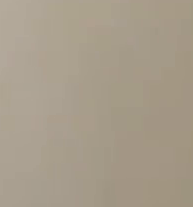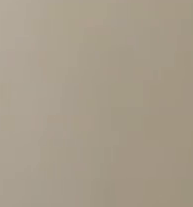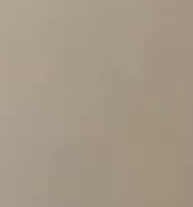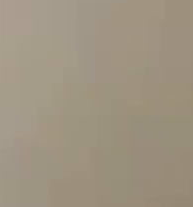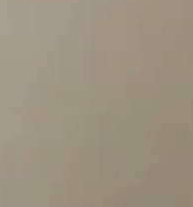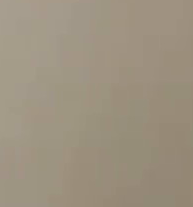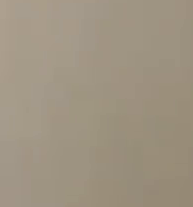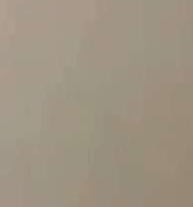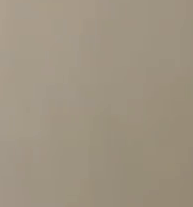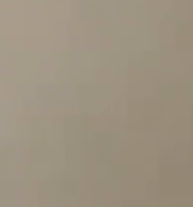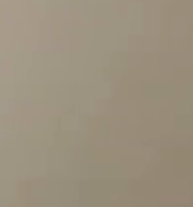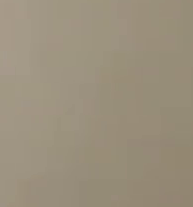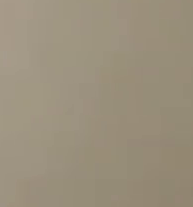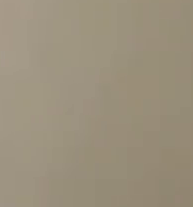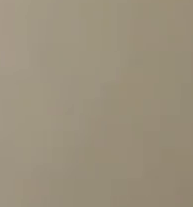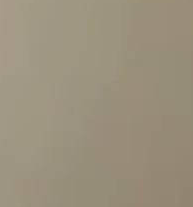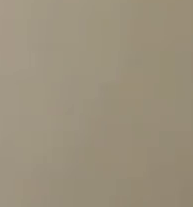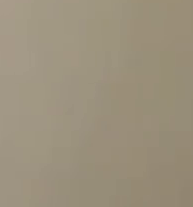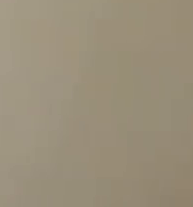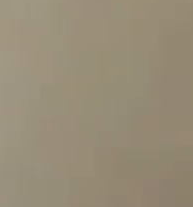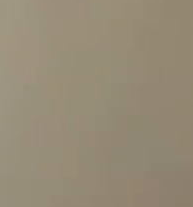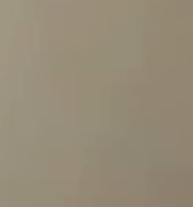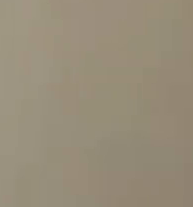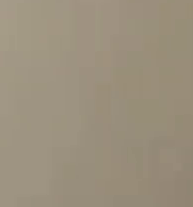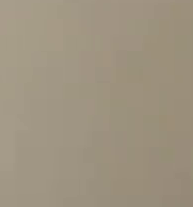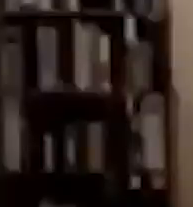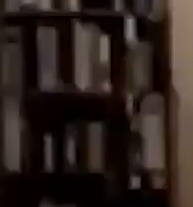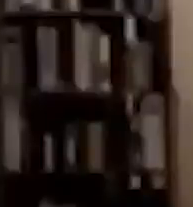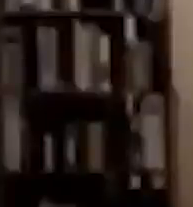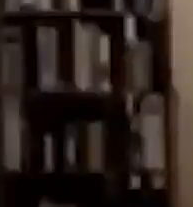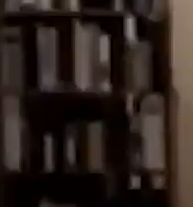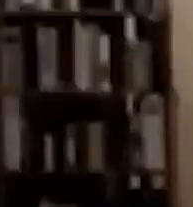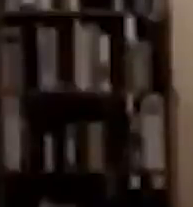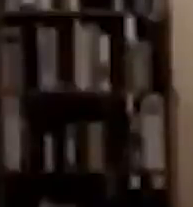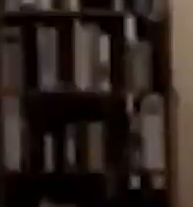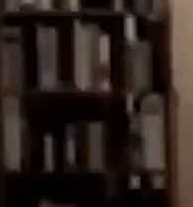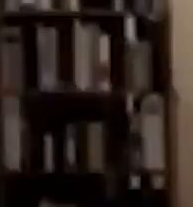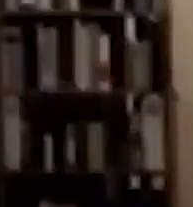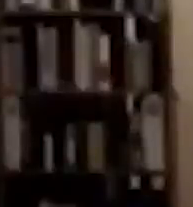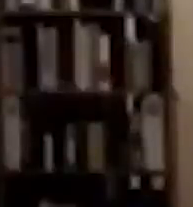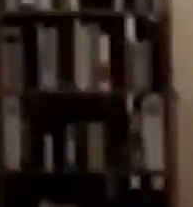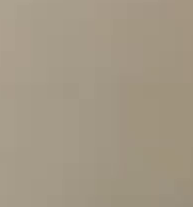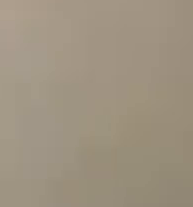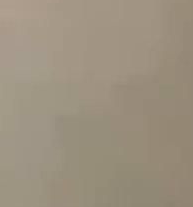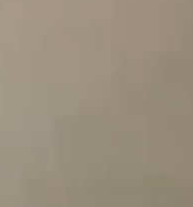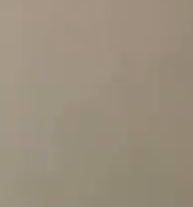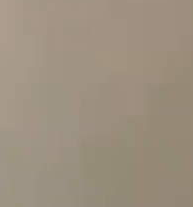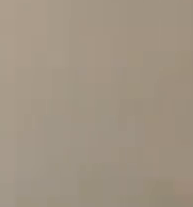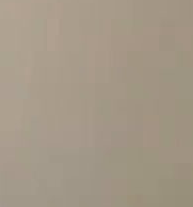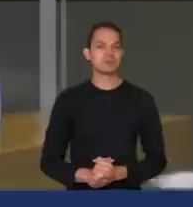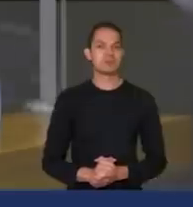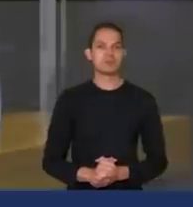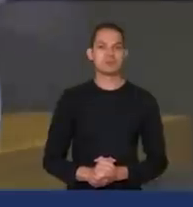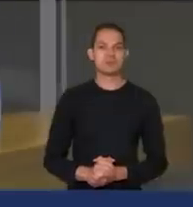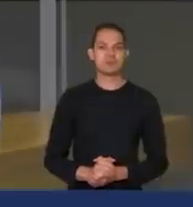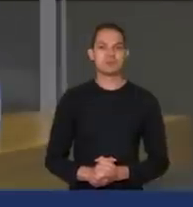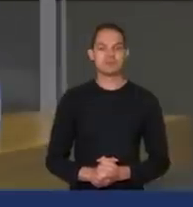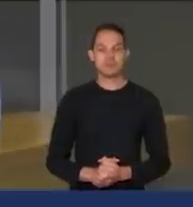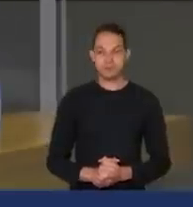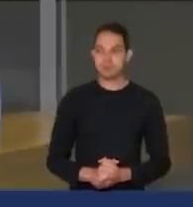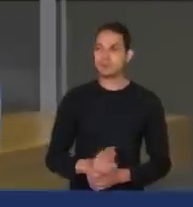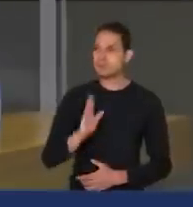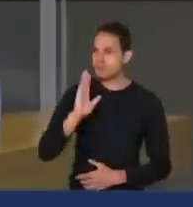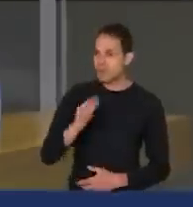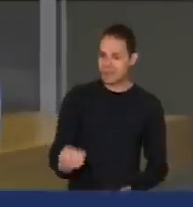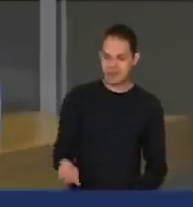inflação num cenário de derrocada da economia como essa? Como é que você conversa com esse sujeito? É camisa de força. Tivemos uma das